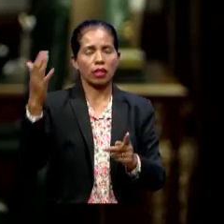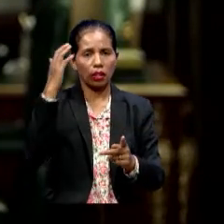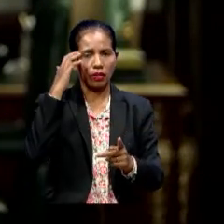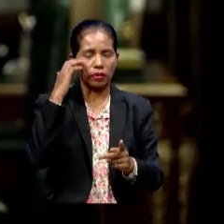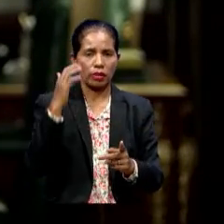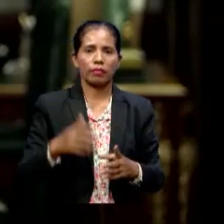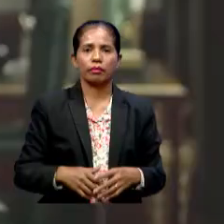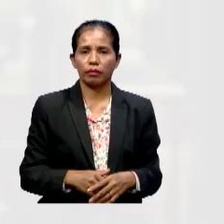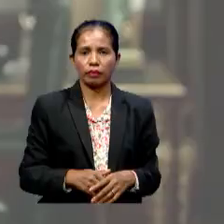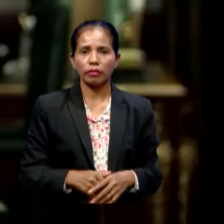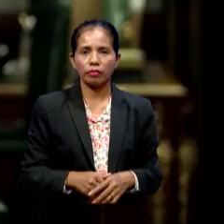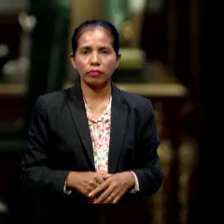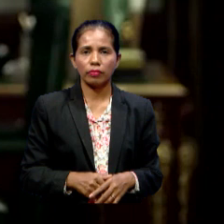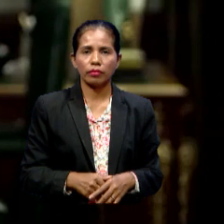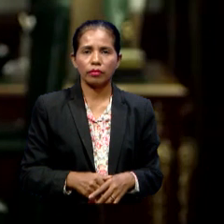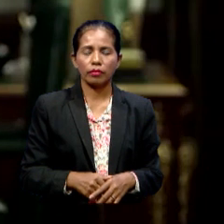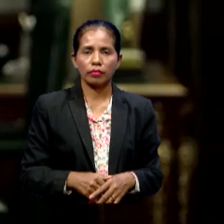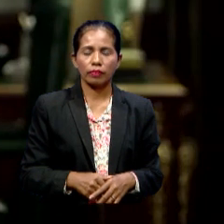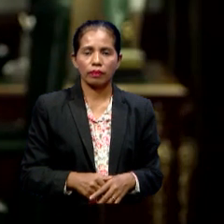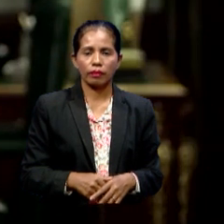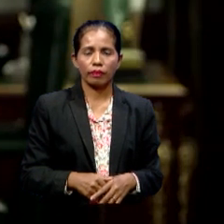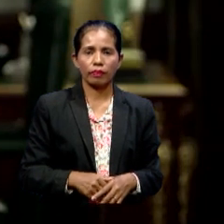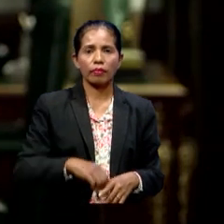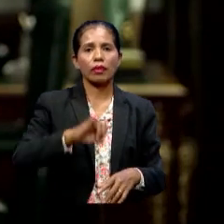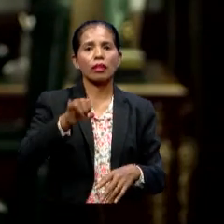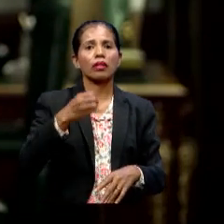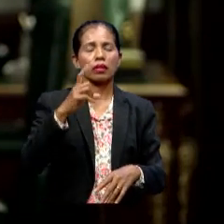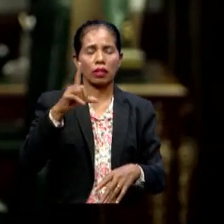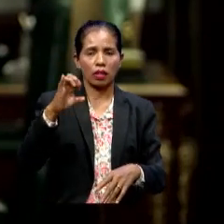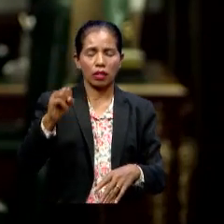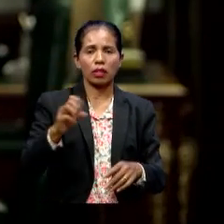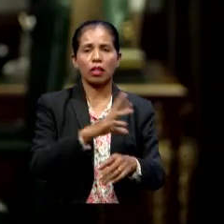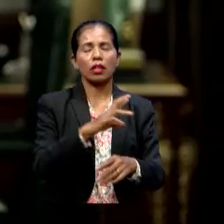ne kogos odnoho. Zelensky